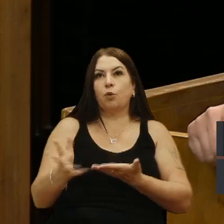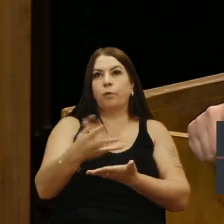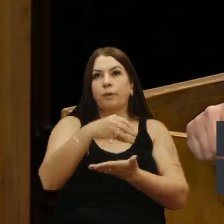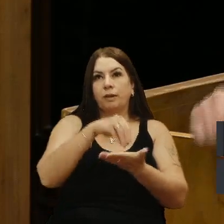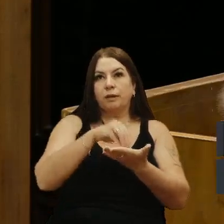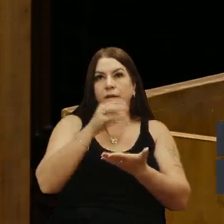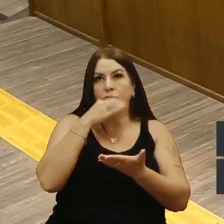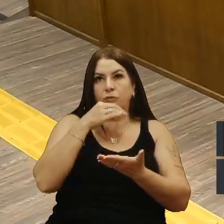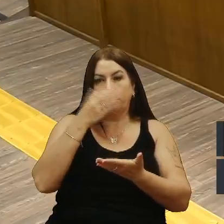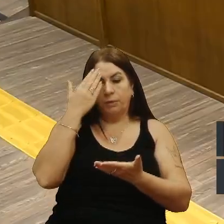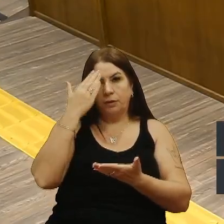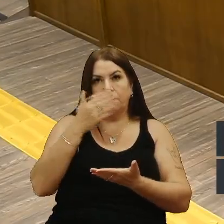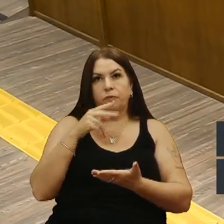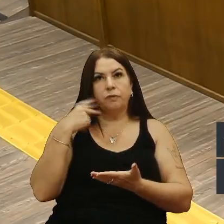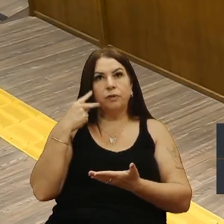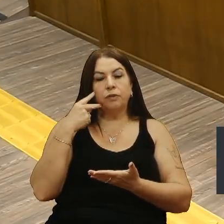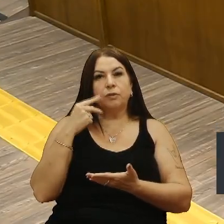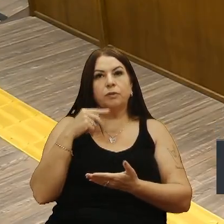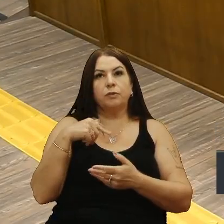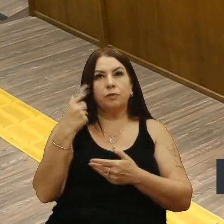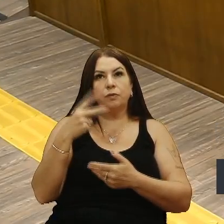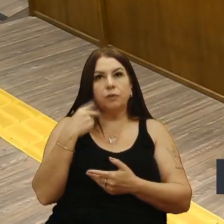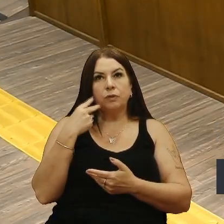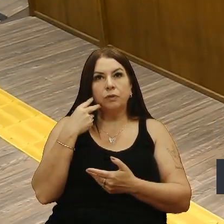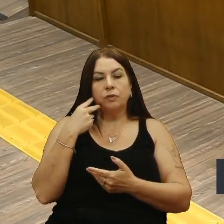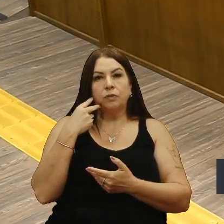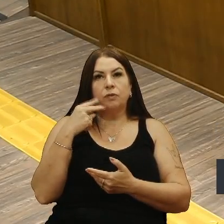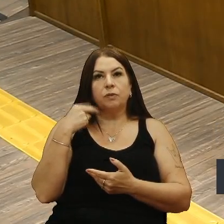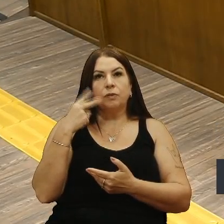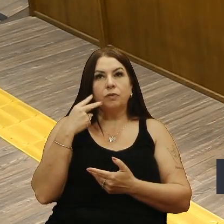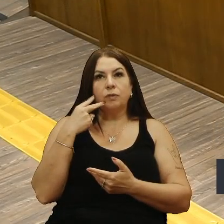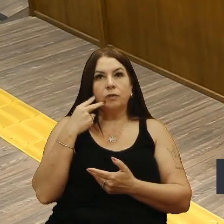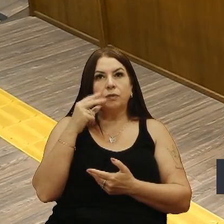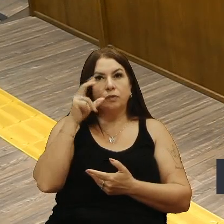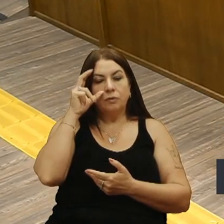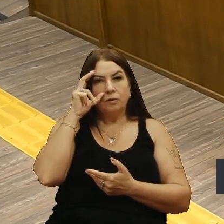em Caxias do Sul. Muito obrigado. Obrigado, vereador Lucas. Próxima vereadora inscrita, a vereadora Sandra Boneto.